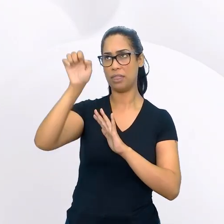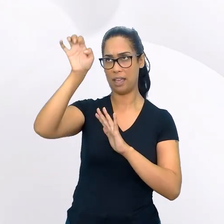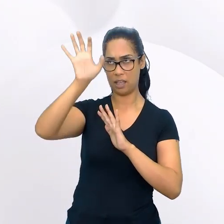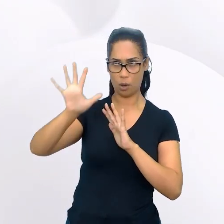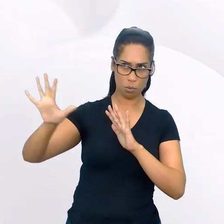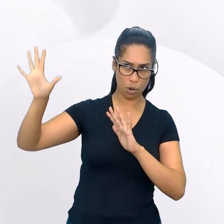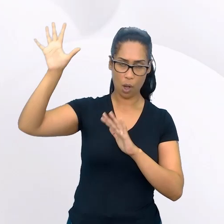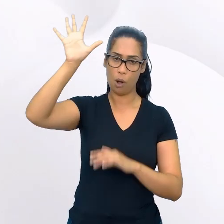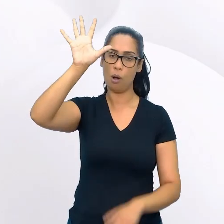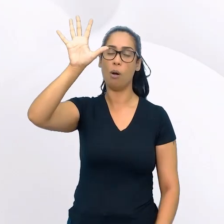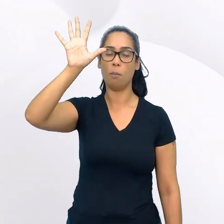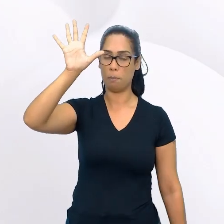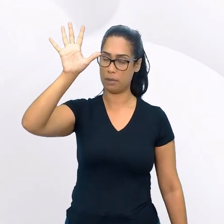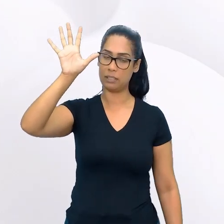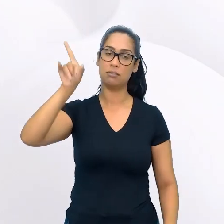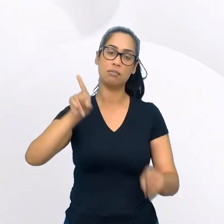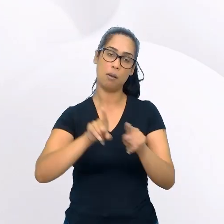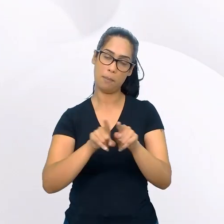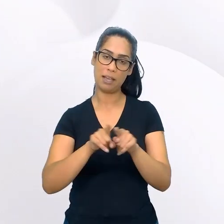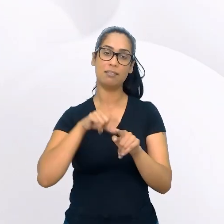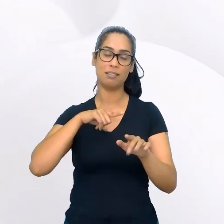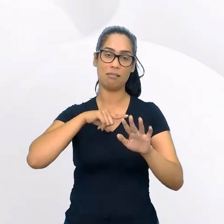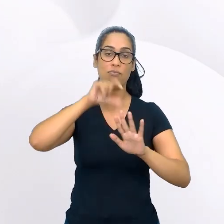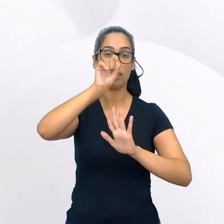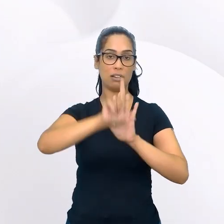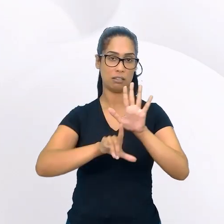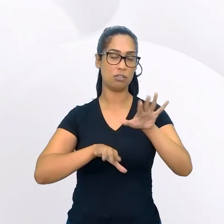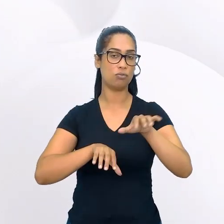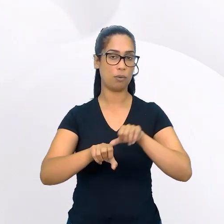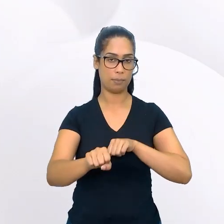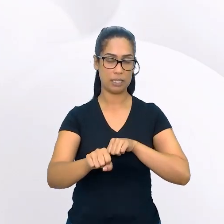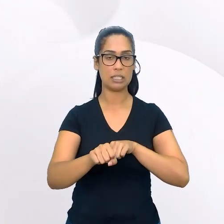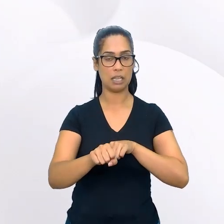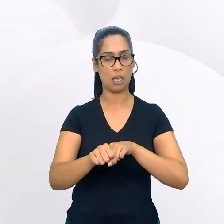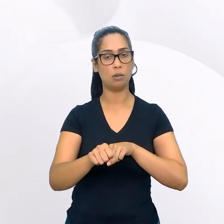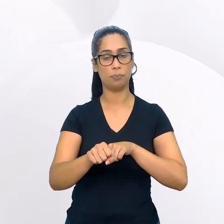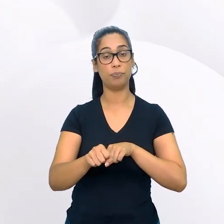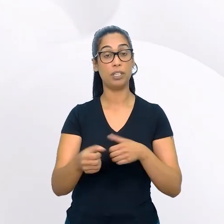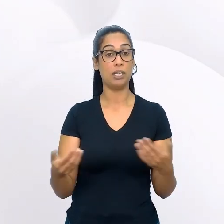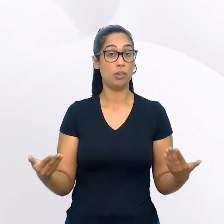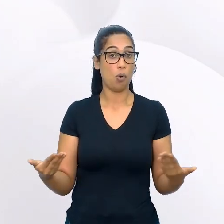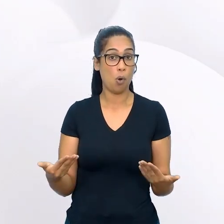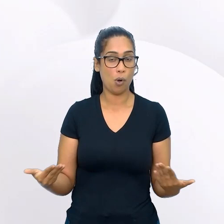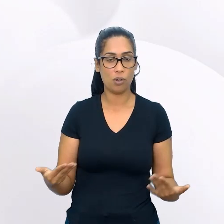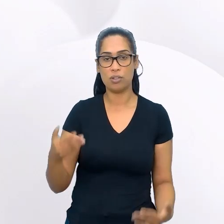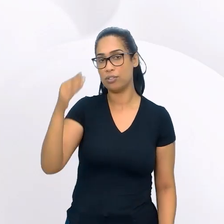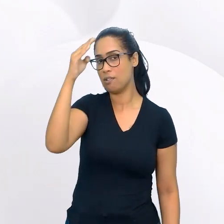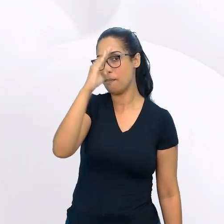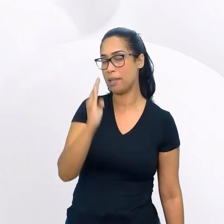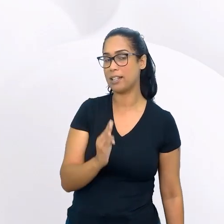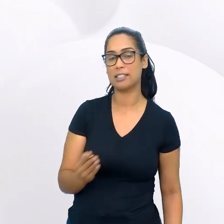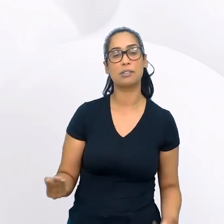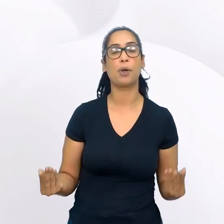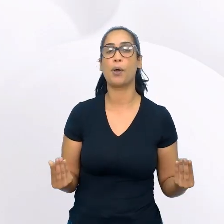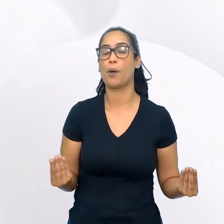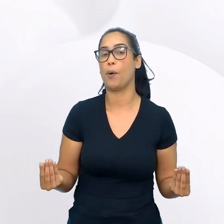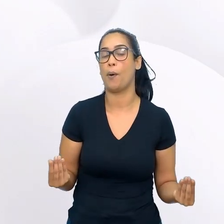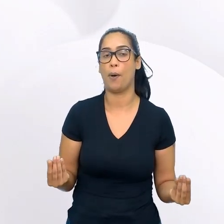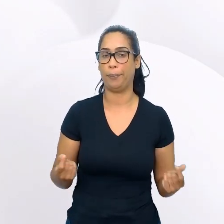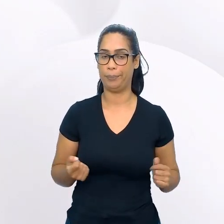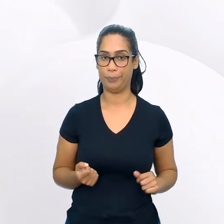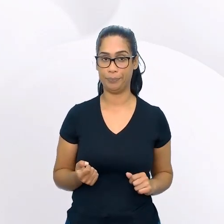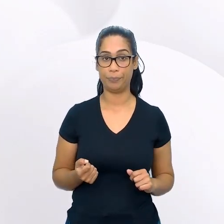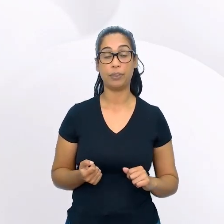as discussões ali sobre formação e aqui no nosso país nós temos podemos dizer